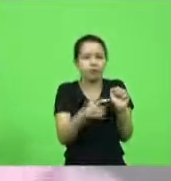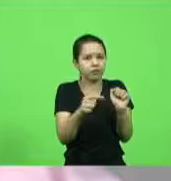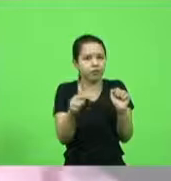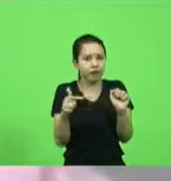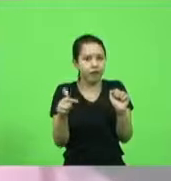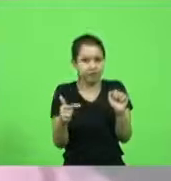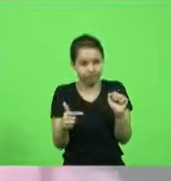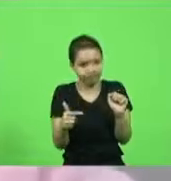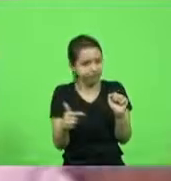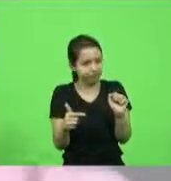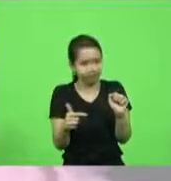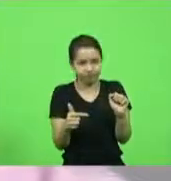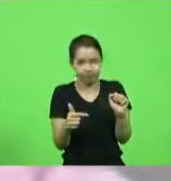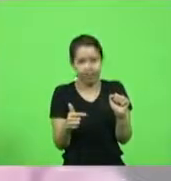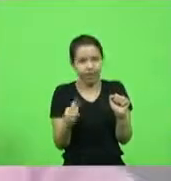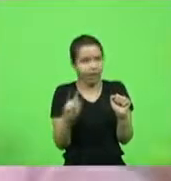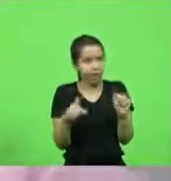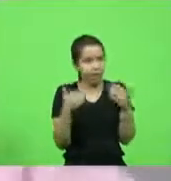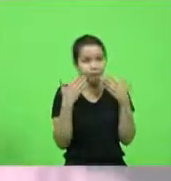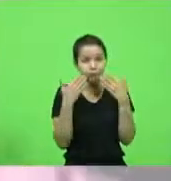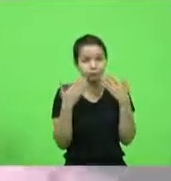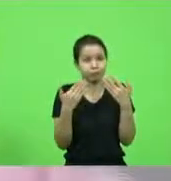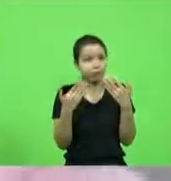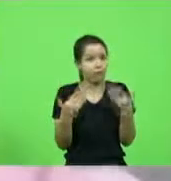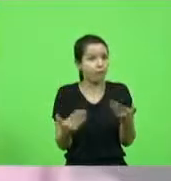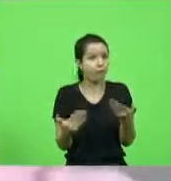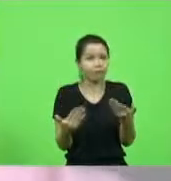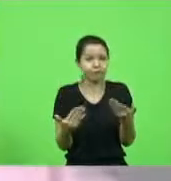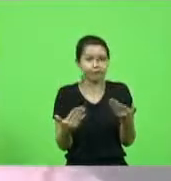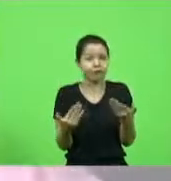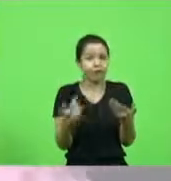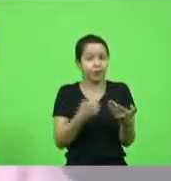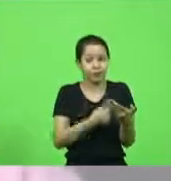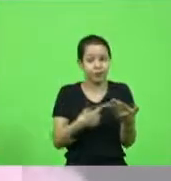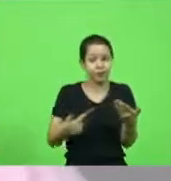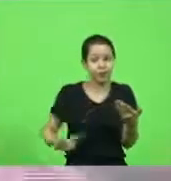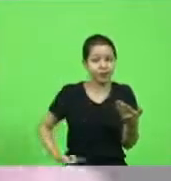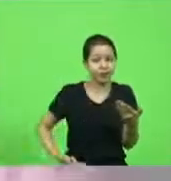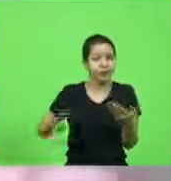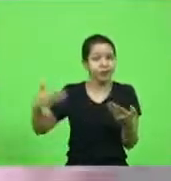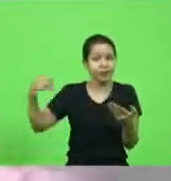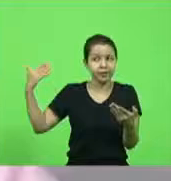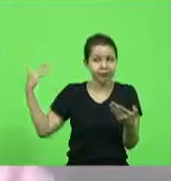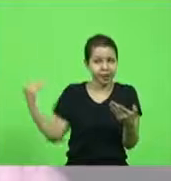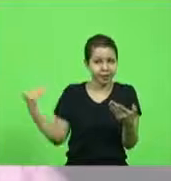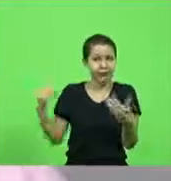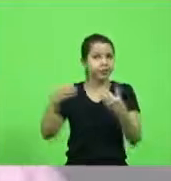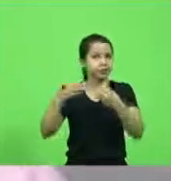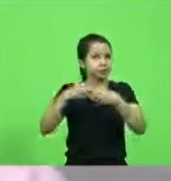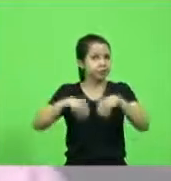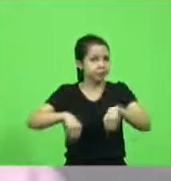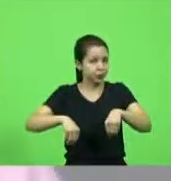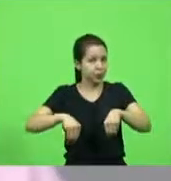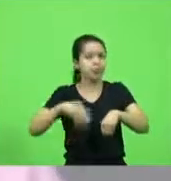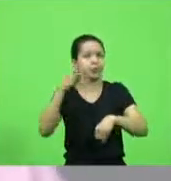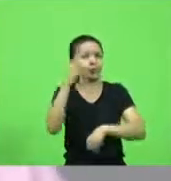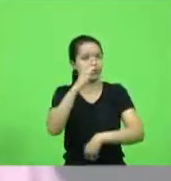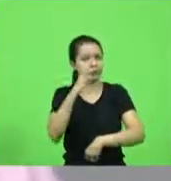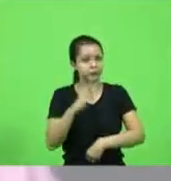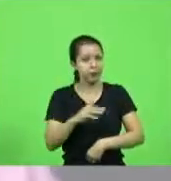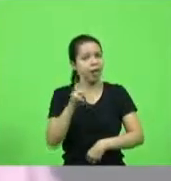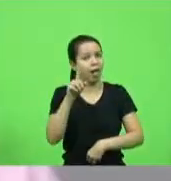um exemplo do que o governo passado fez para o nosso país, é aquele elevado e